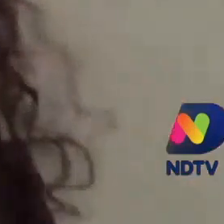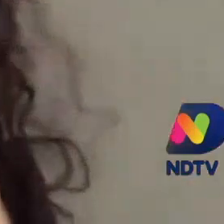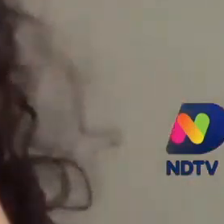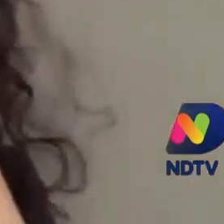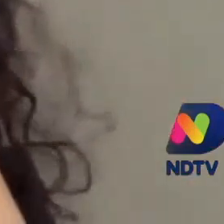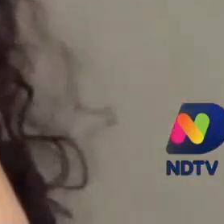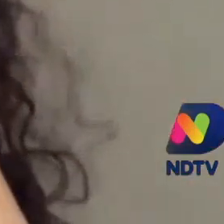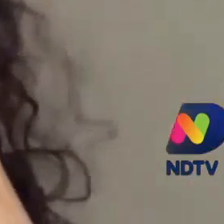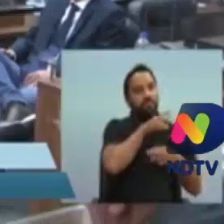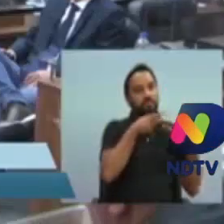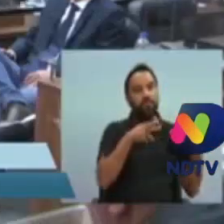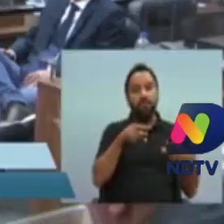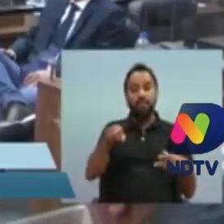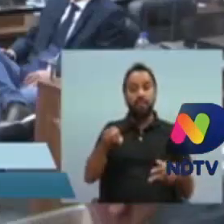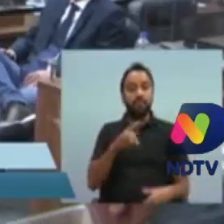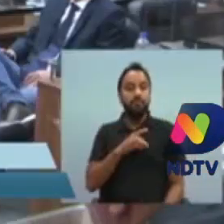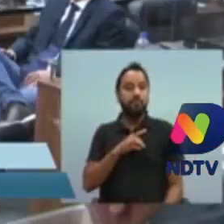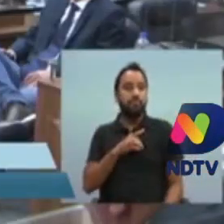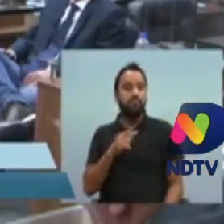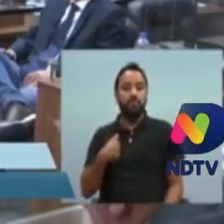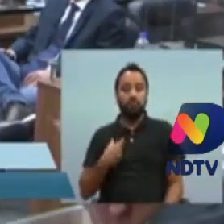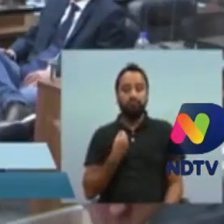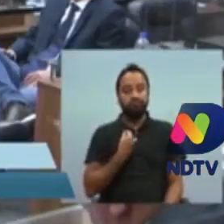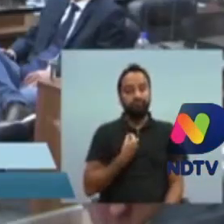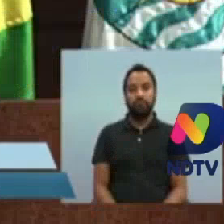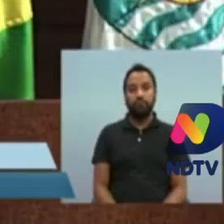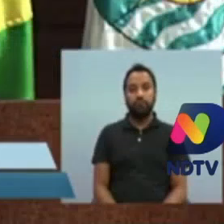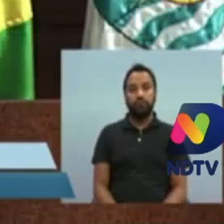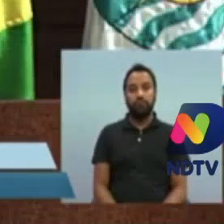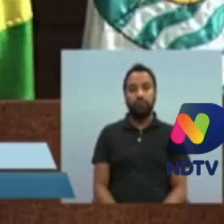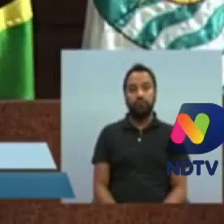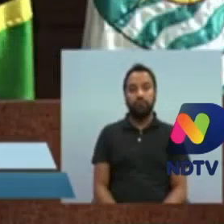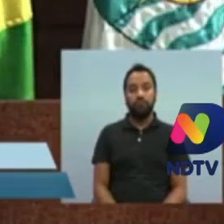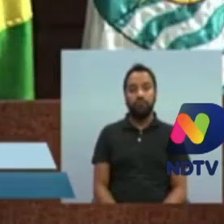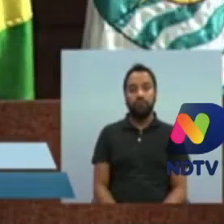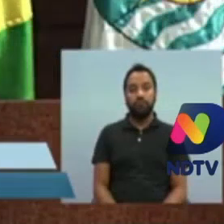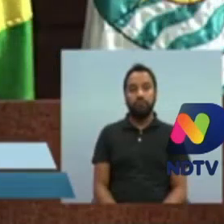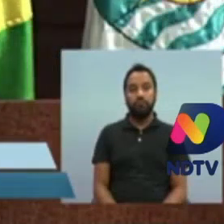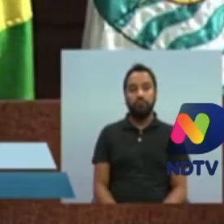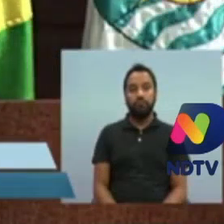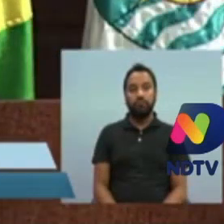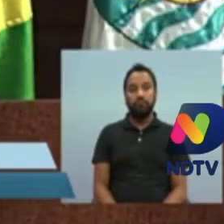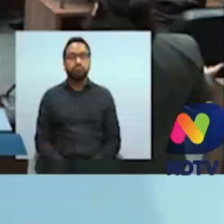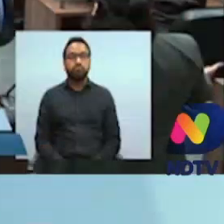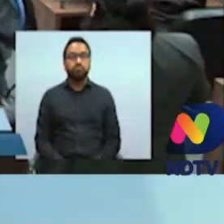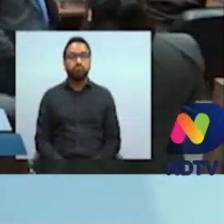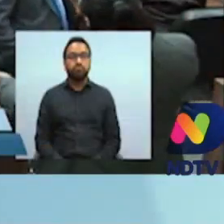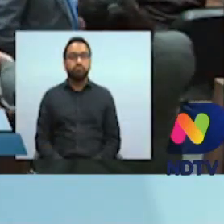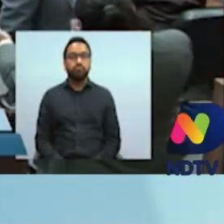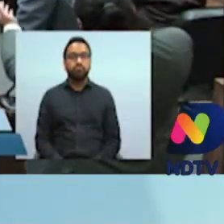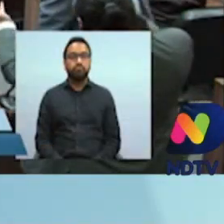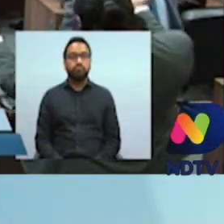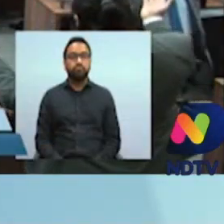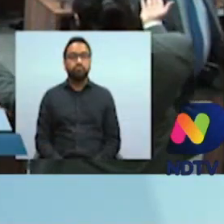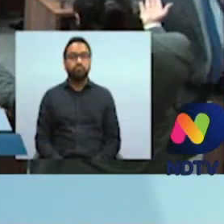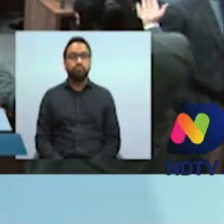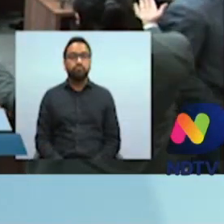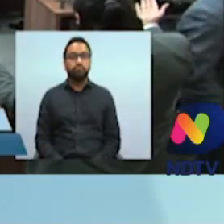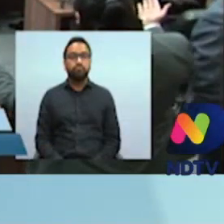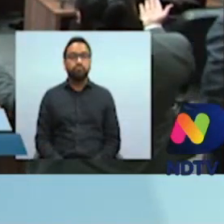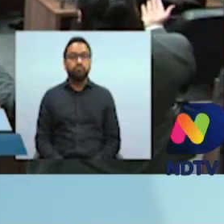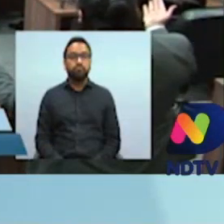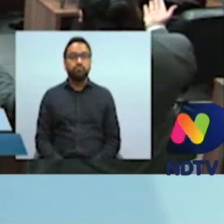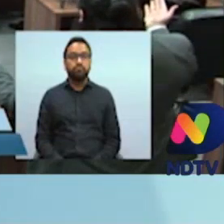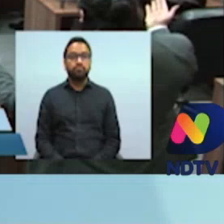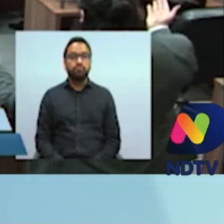extrapolando qualquer limite. Não é a primeira vez que Priscila e Maicon Costa se estranham em plenário. No dia 21, também durante uma